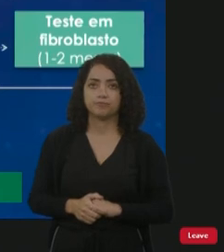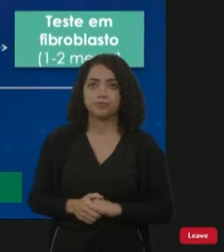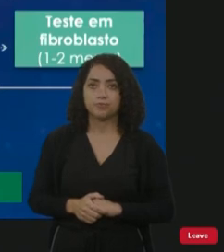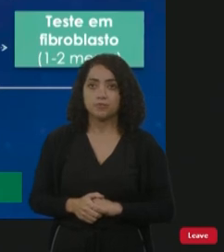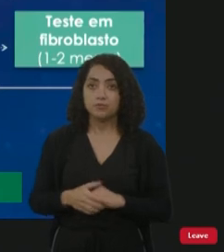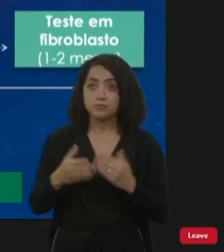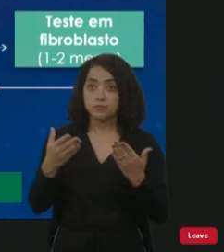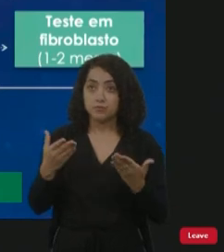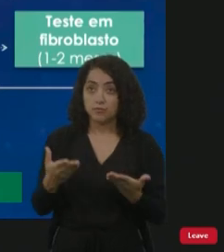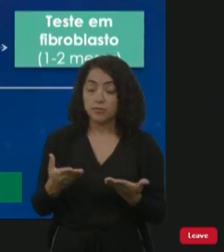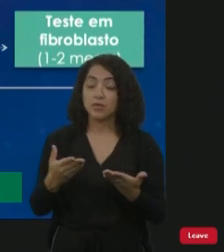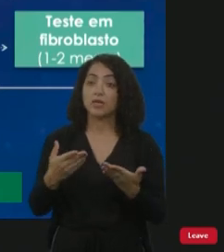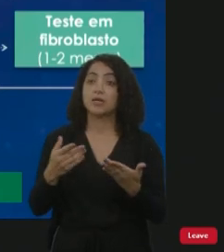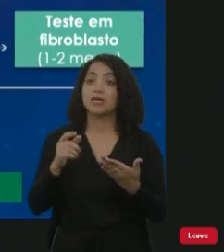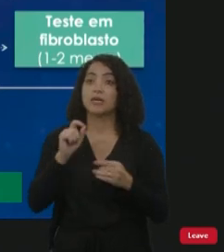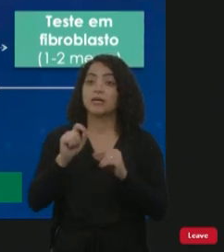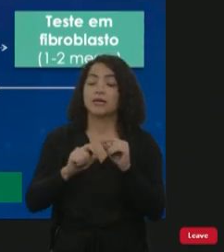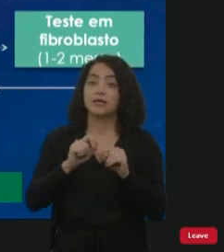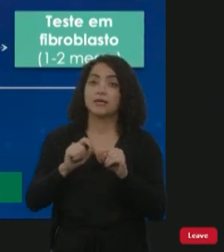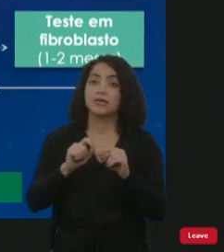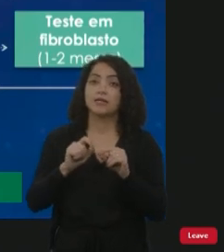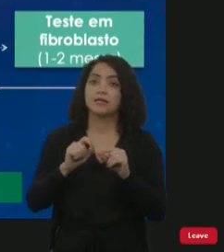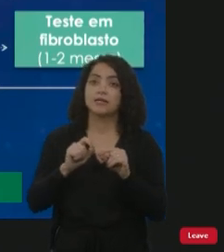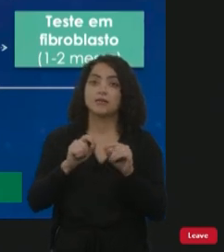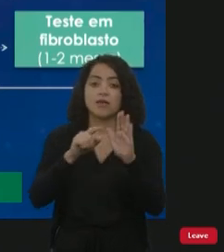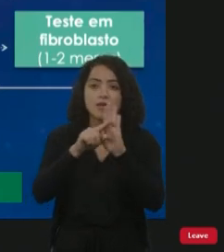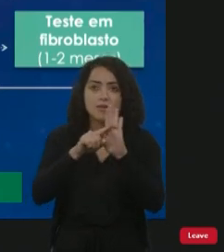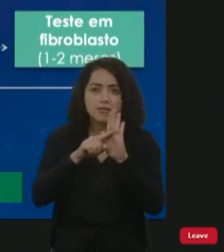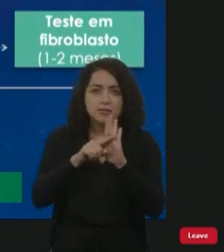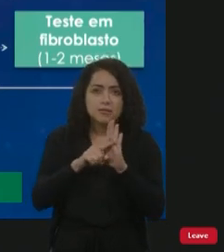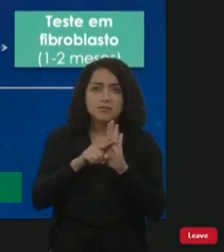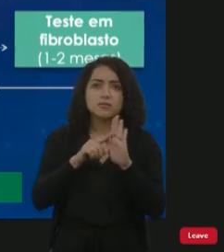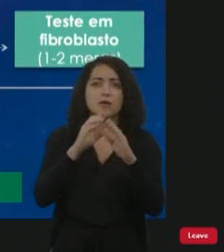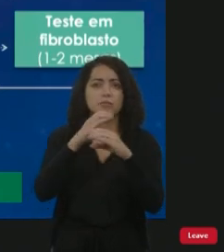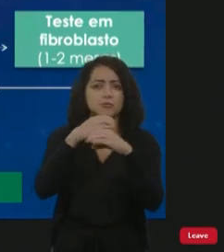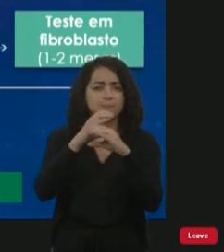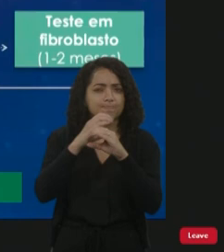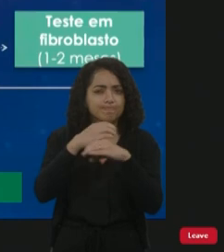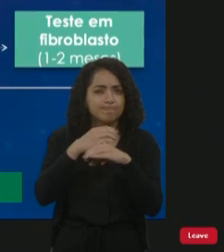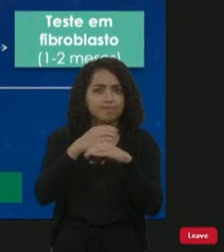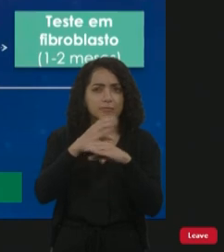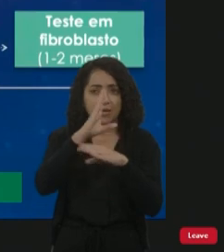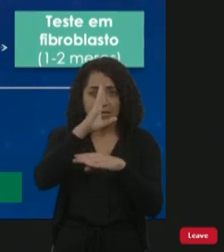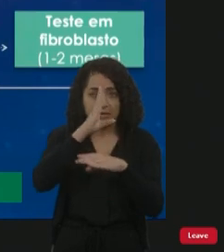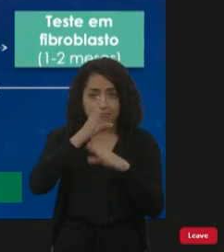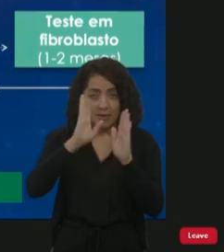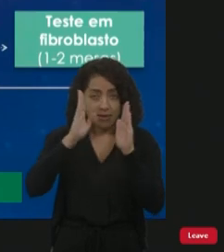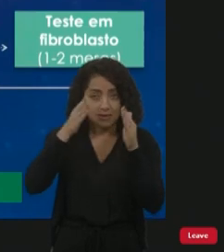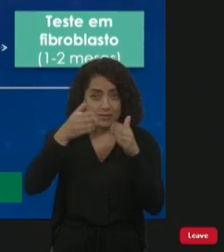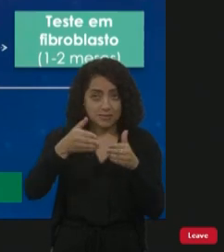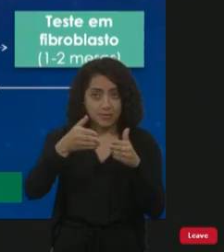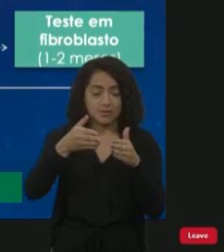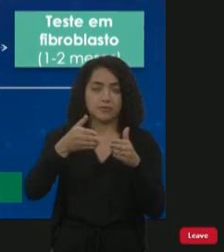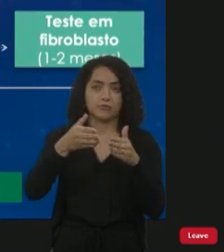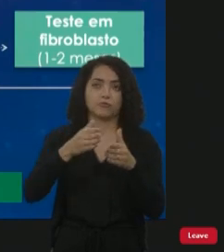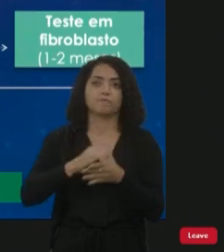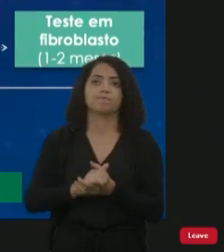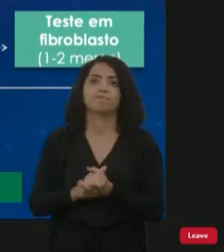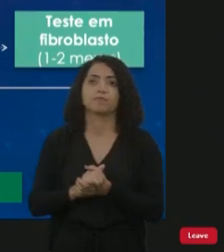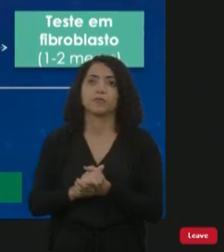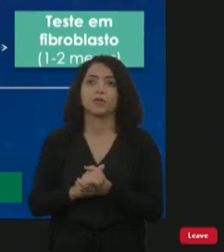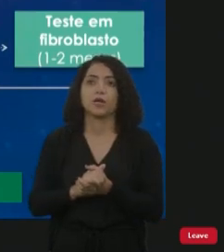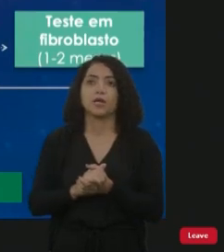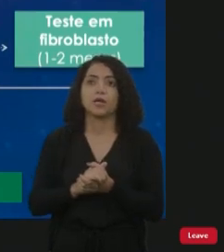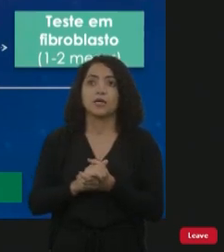Diagnóstico, ele requer exames mais específicos. Tá? No caso da